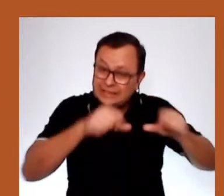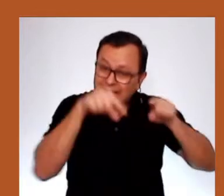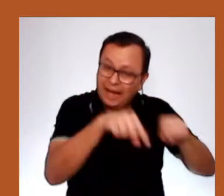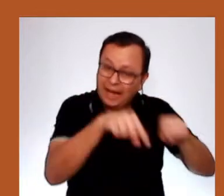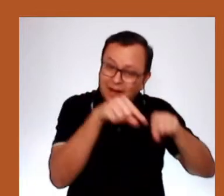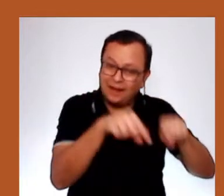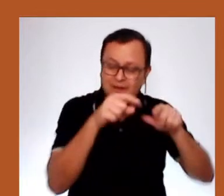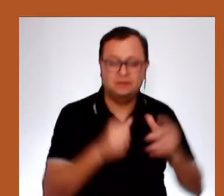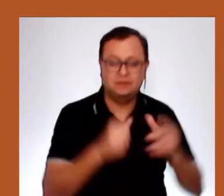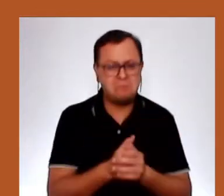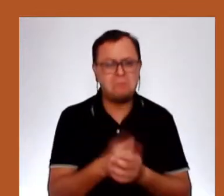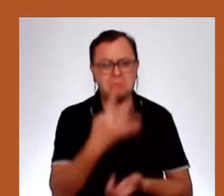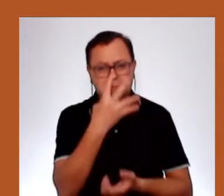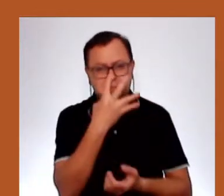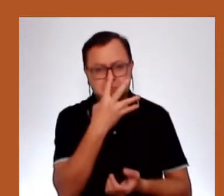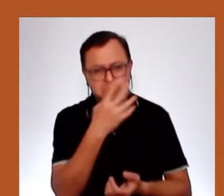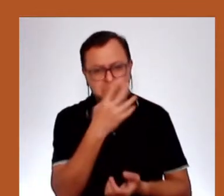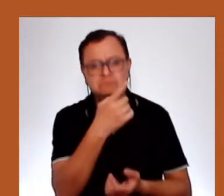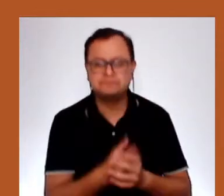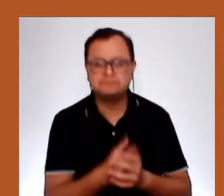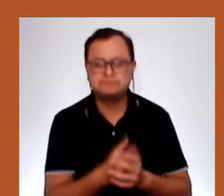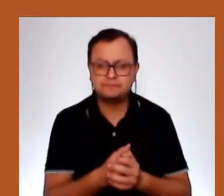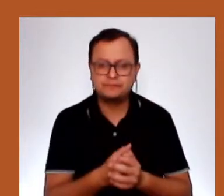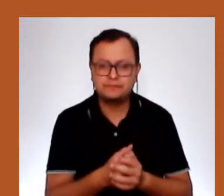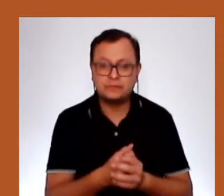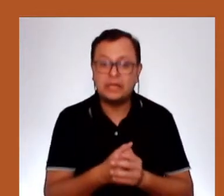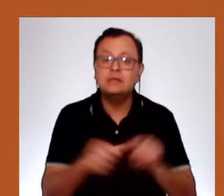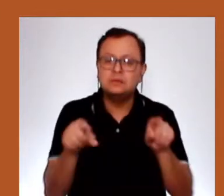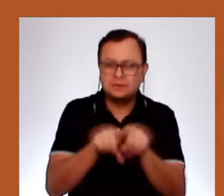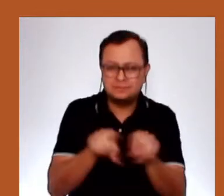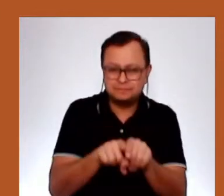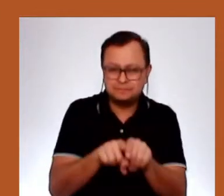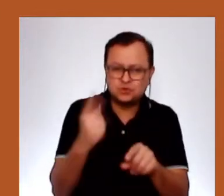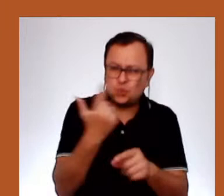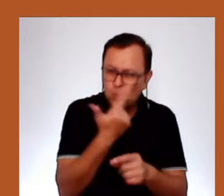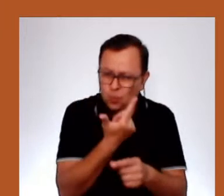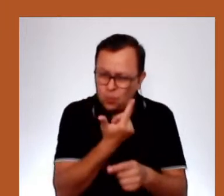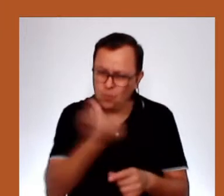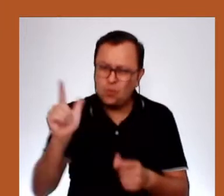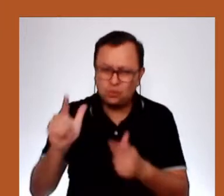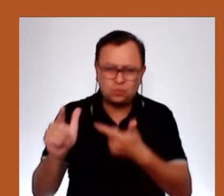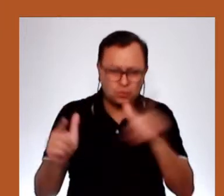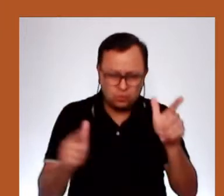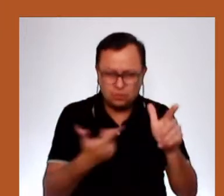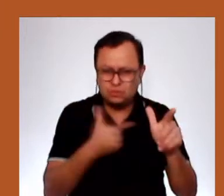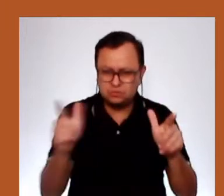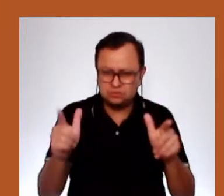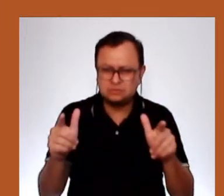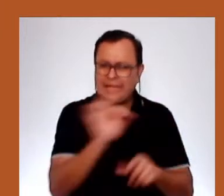esses grandes e tem os pequenos. Tem uns pequenos tão bonitos.